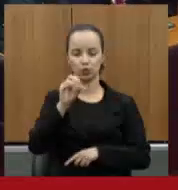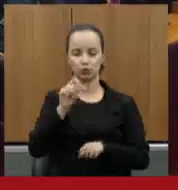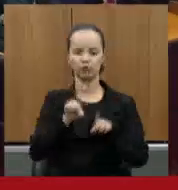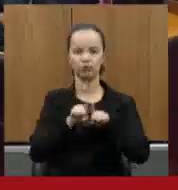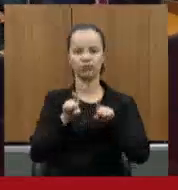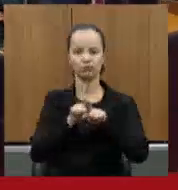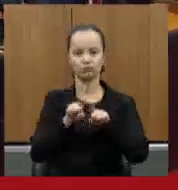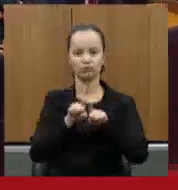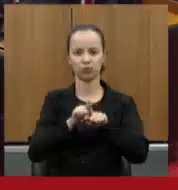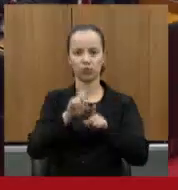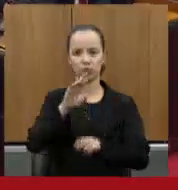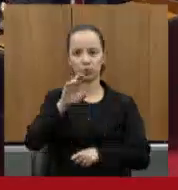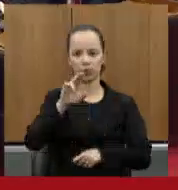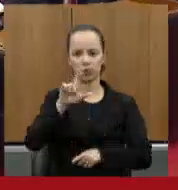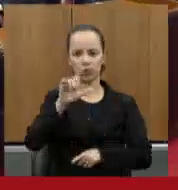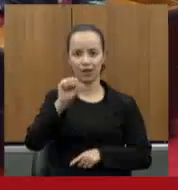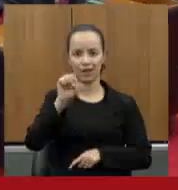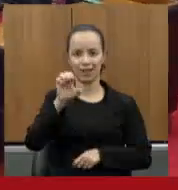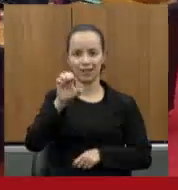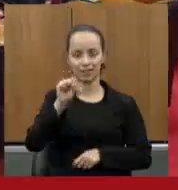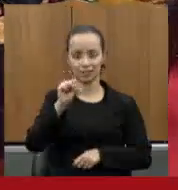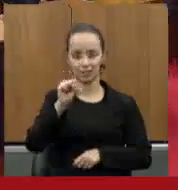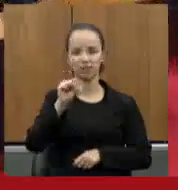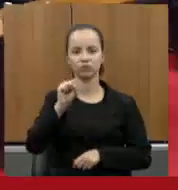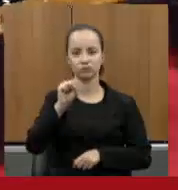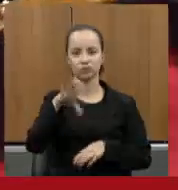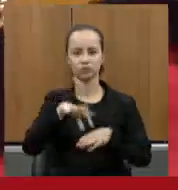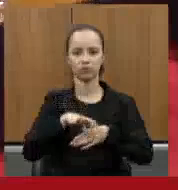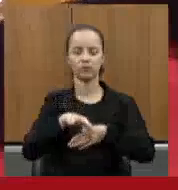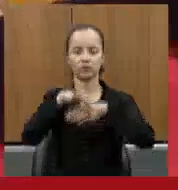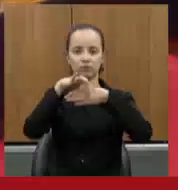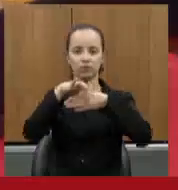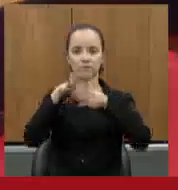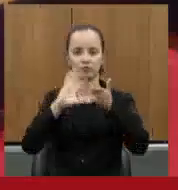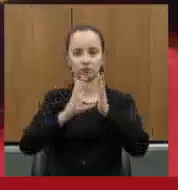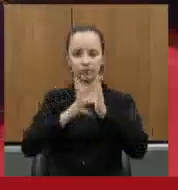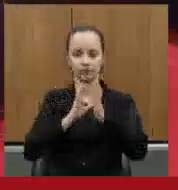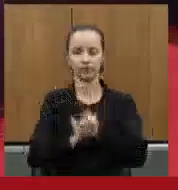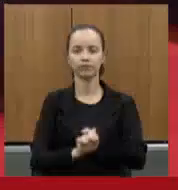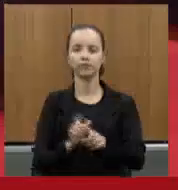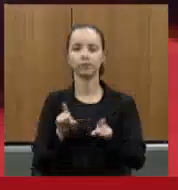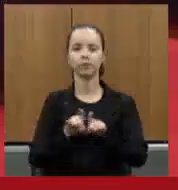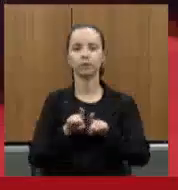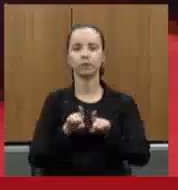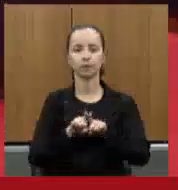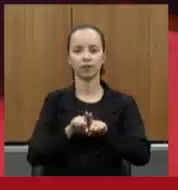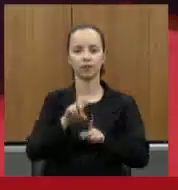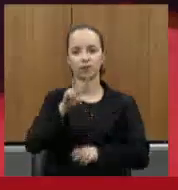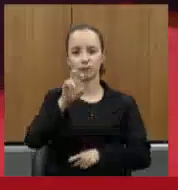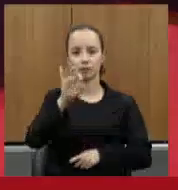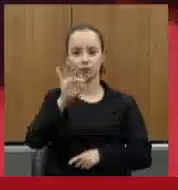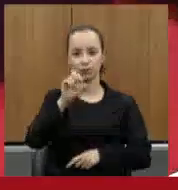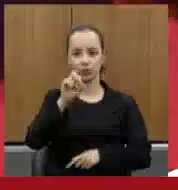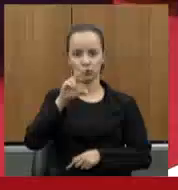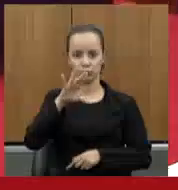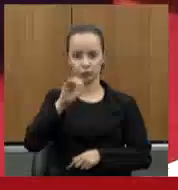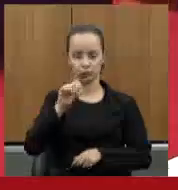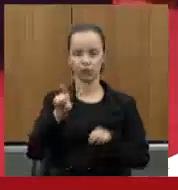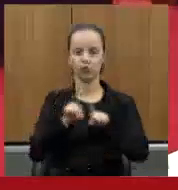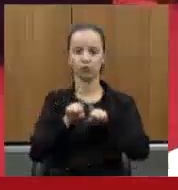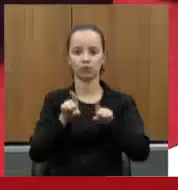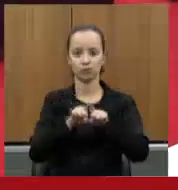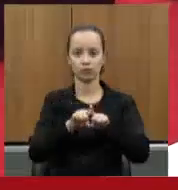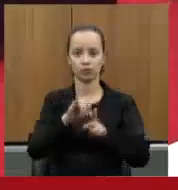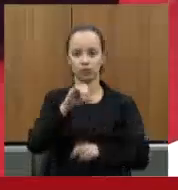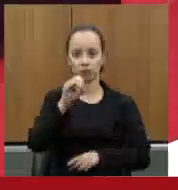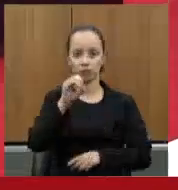deputado Ulisses Gomes, líder do Bloco Democracia e Luta, deputado Vitório Júnior, deputado